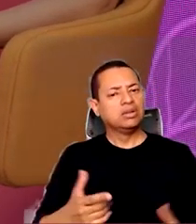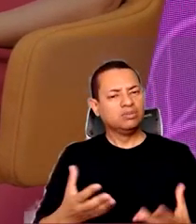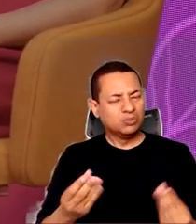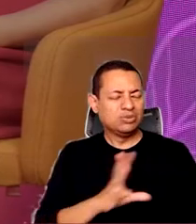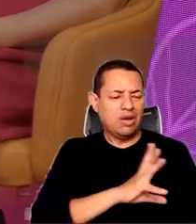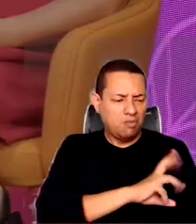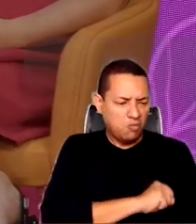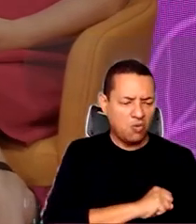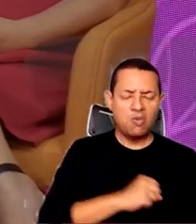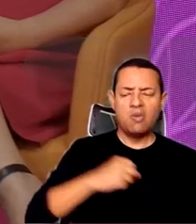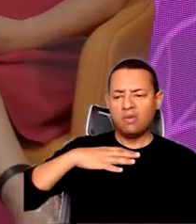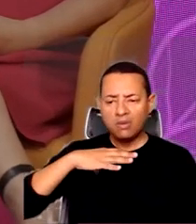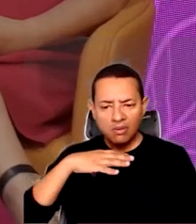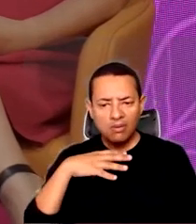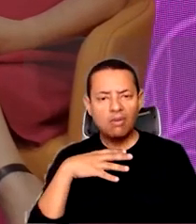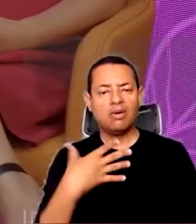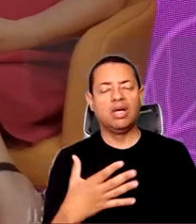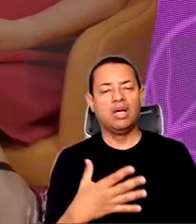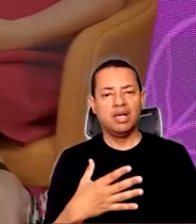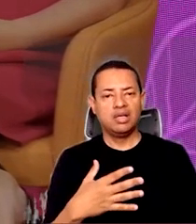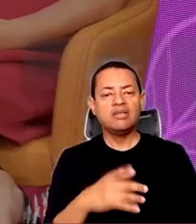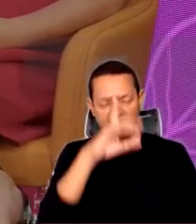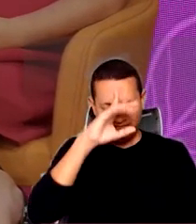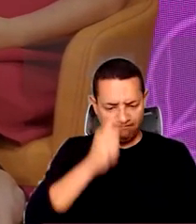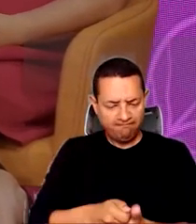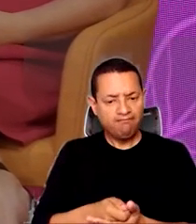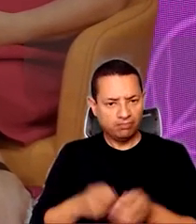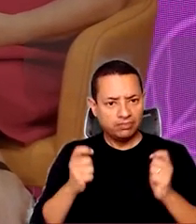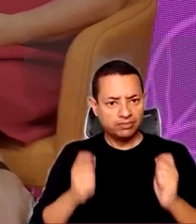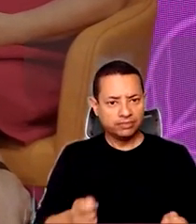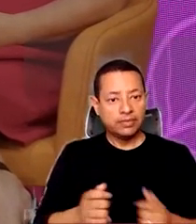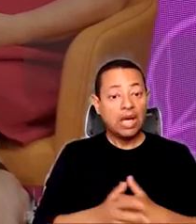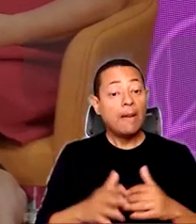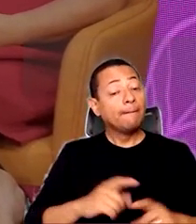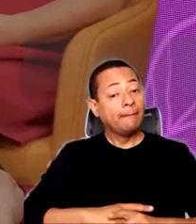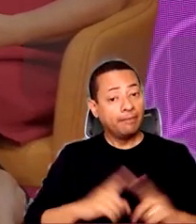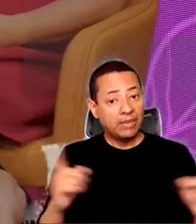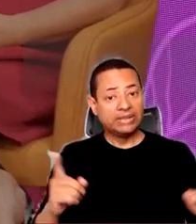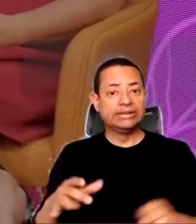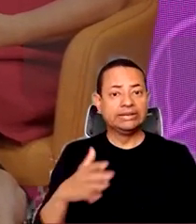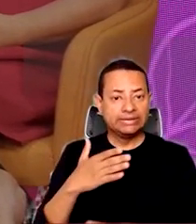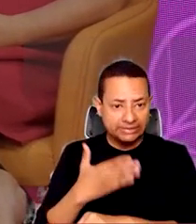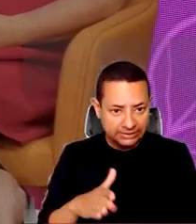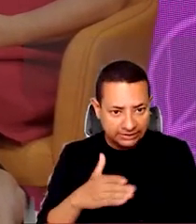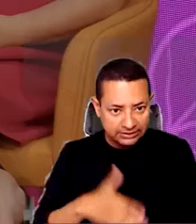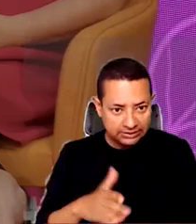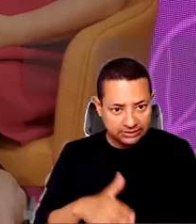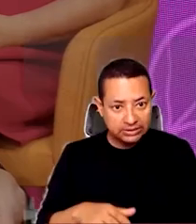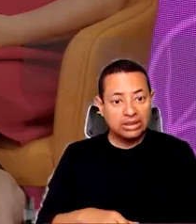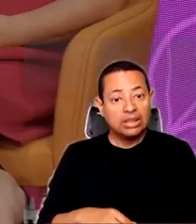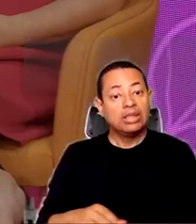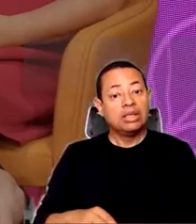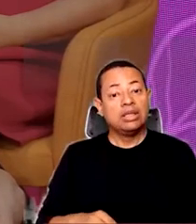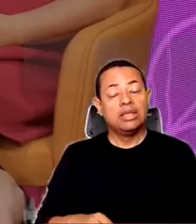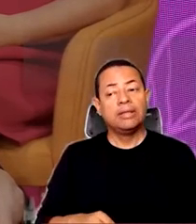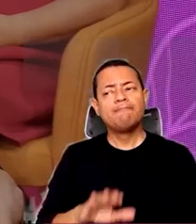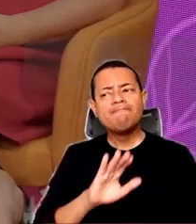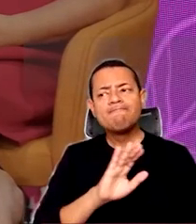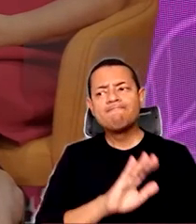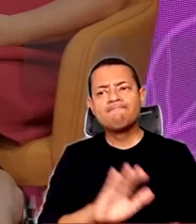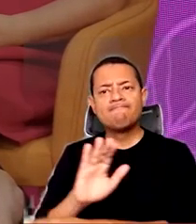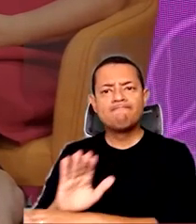amor de muita coragem e muita determinação mas a capacitação e a rede de